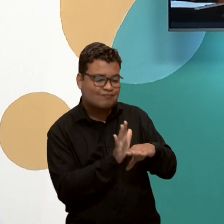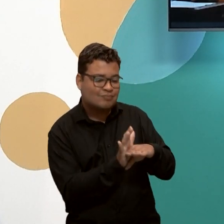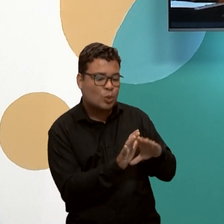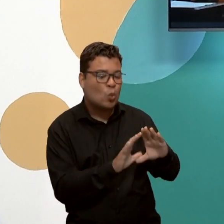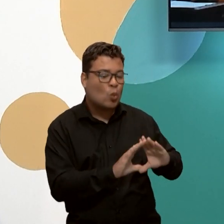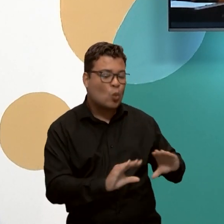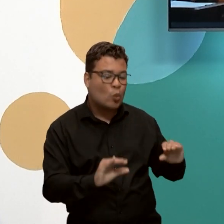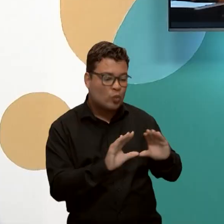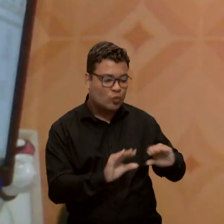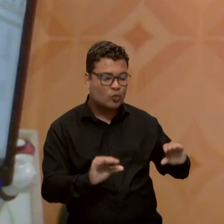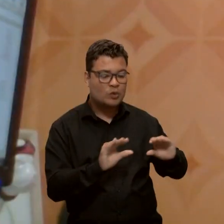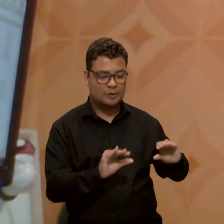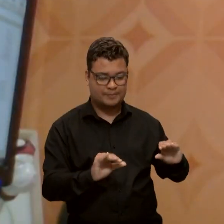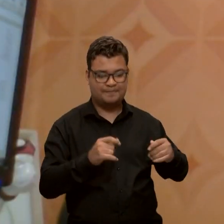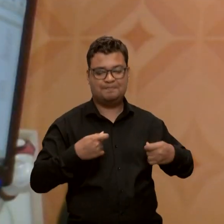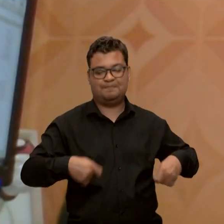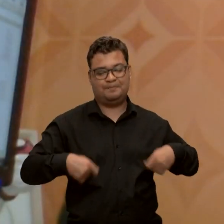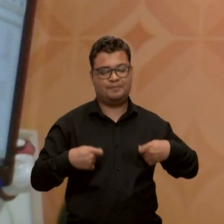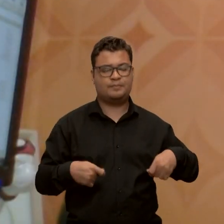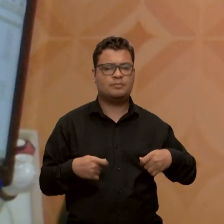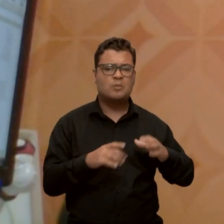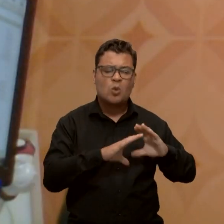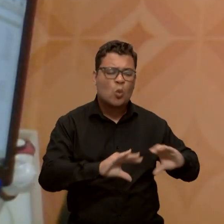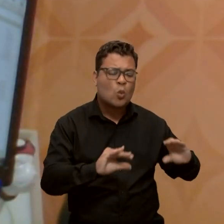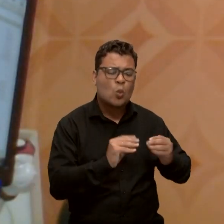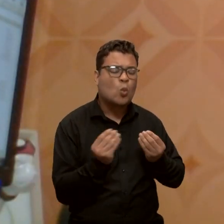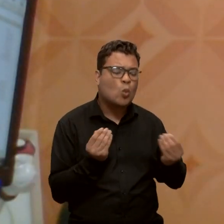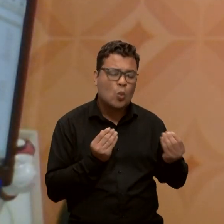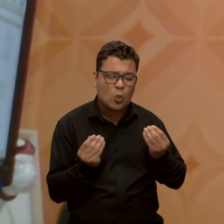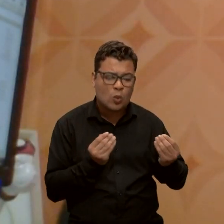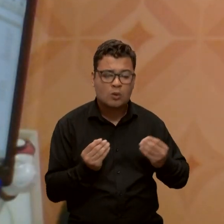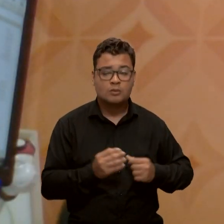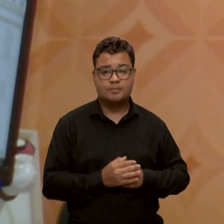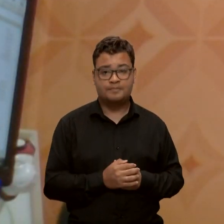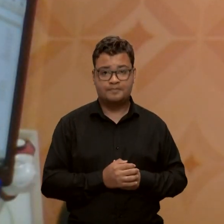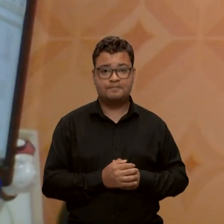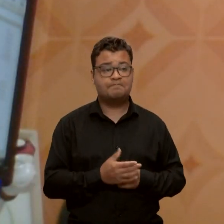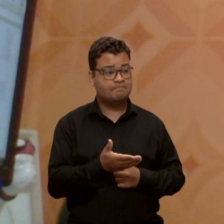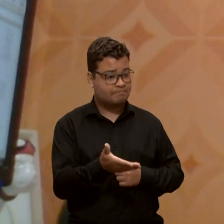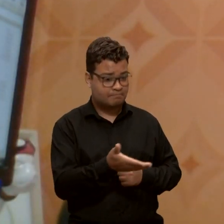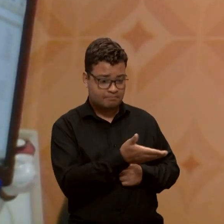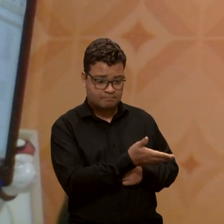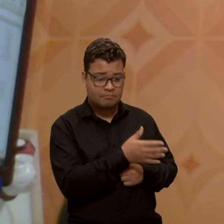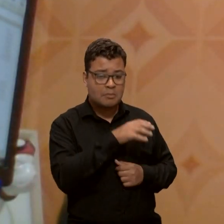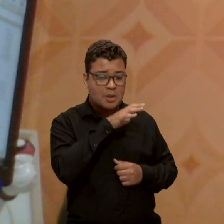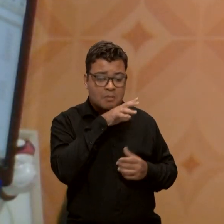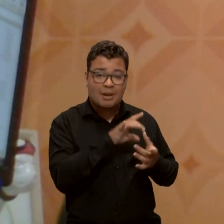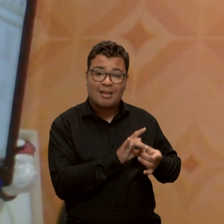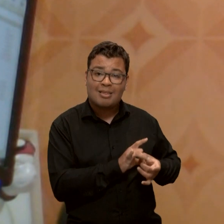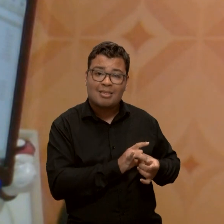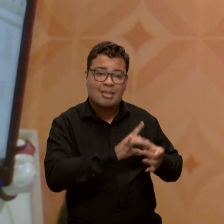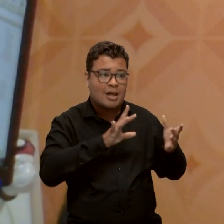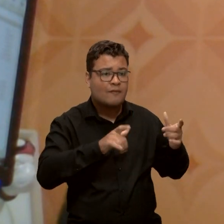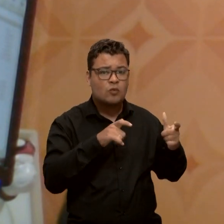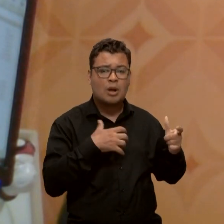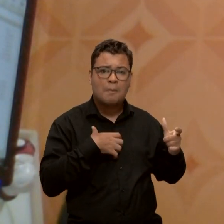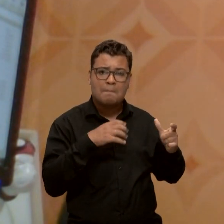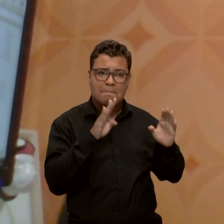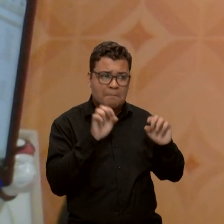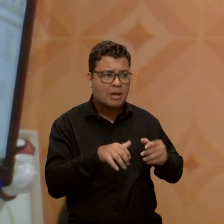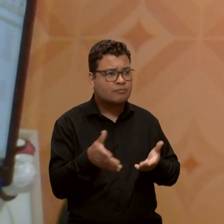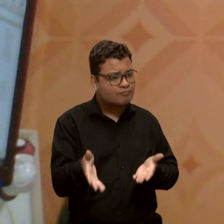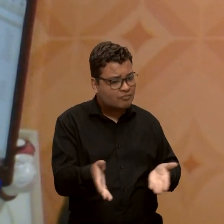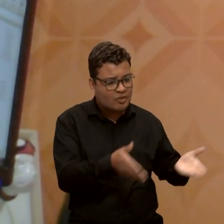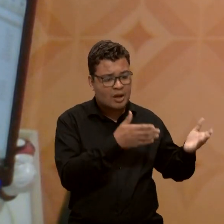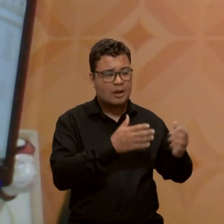possível. O que seria esse conforto? Deixar ele ter acesso aonde ele se sentir bem. Então,